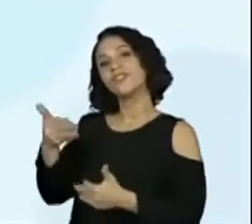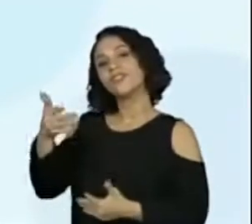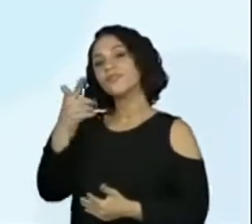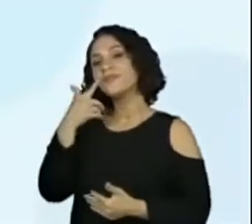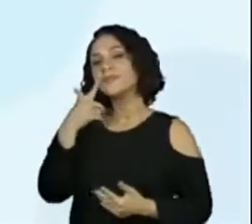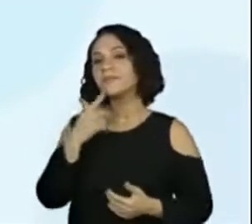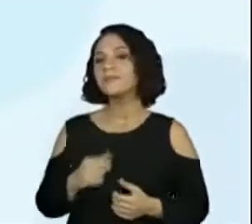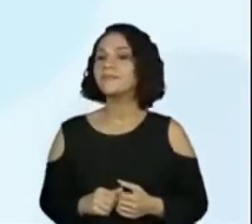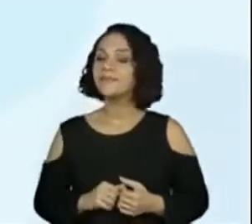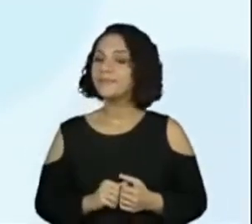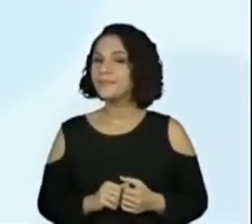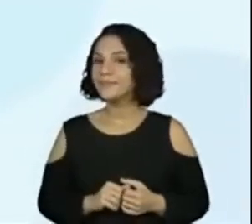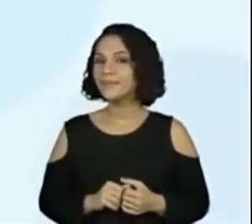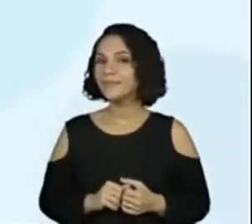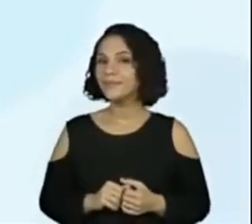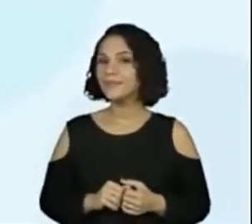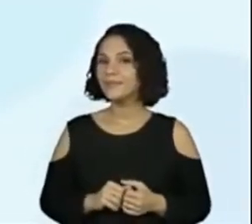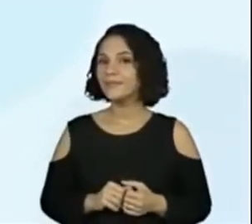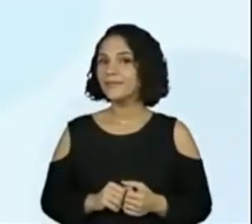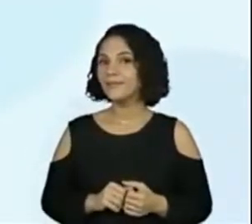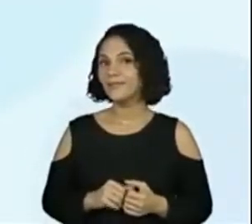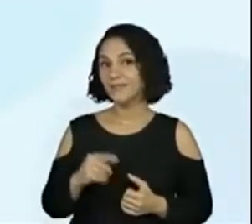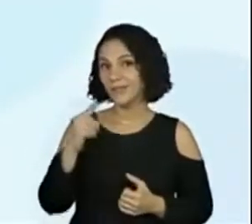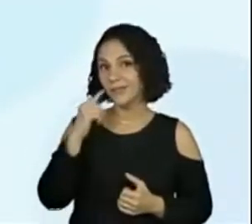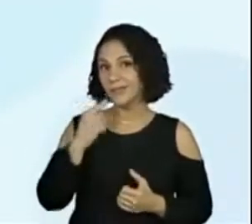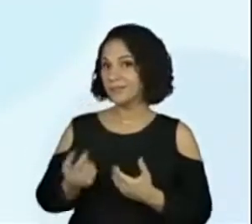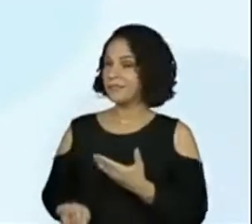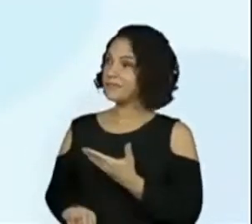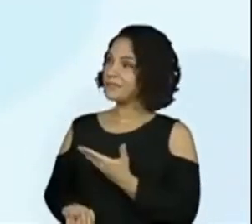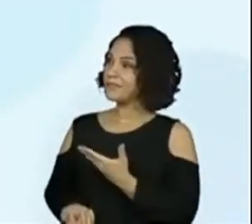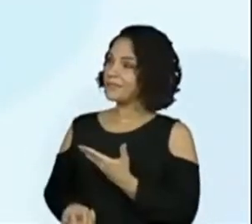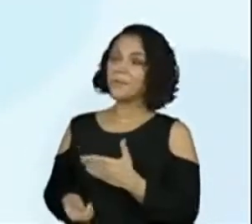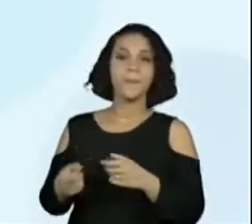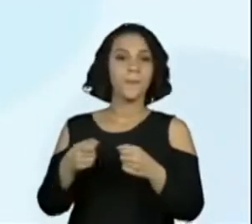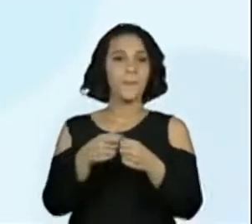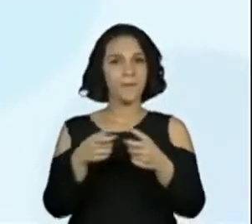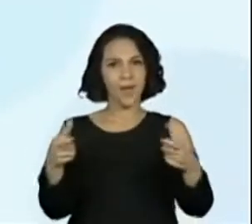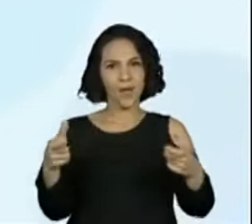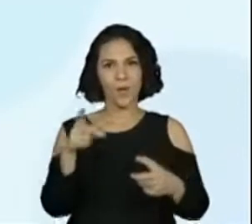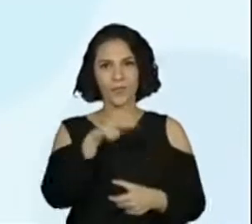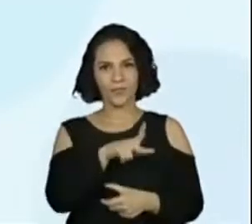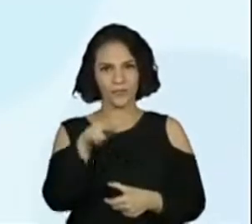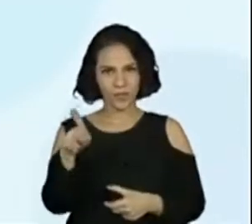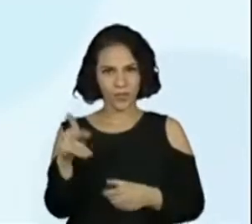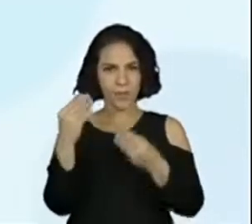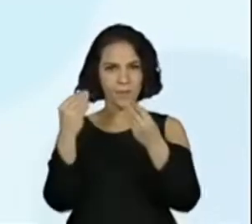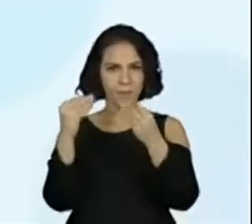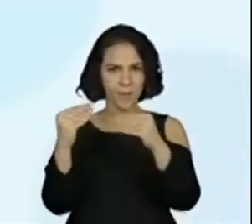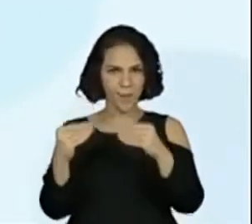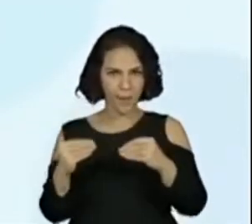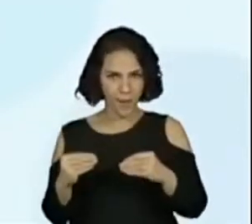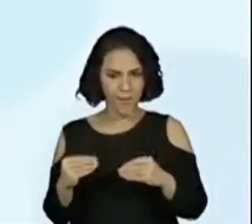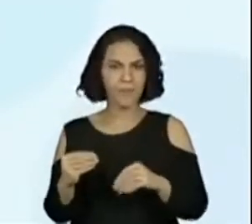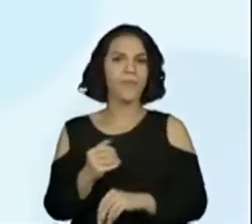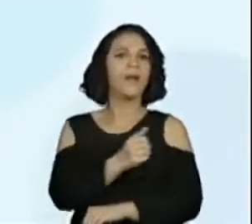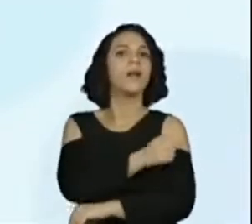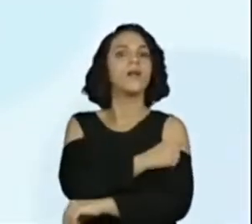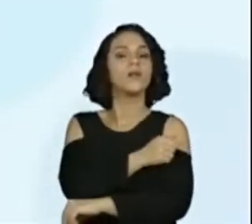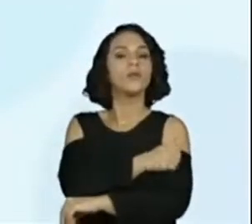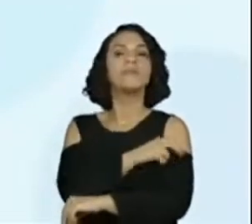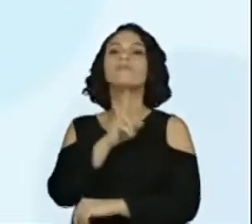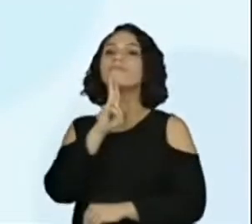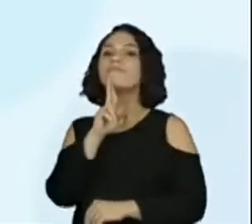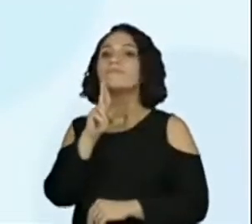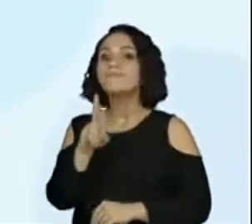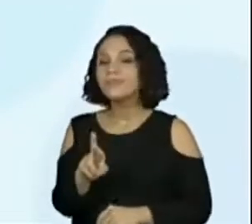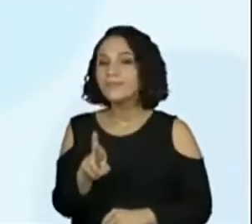Qual relógio? Olha lá, maioria dos professores colocando que os alunos estão